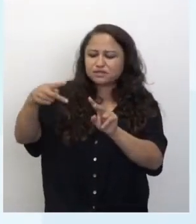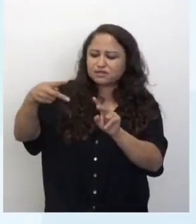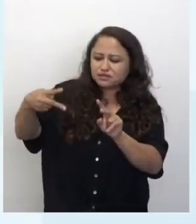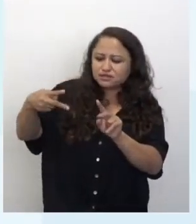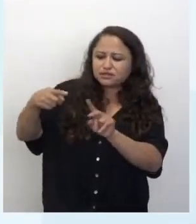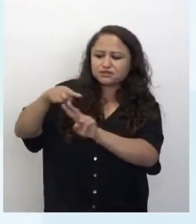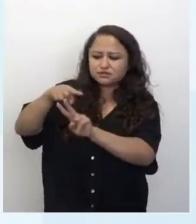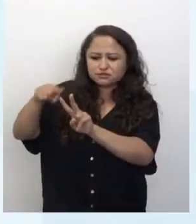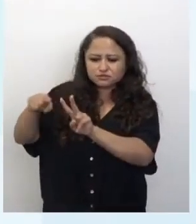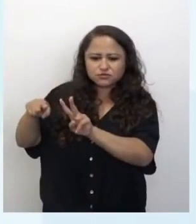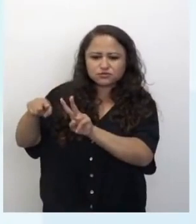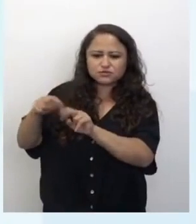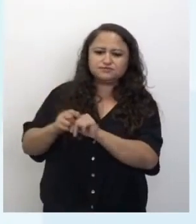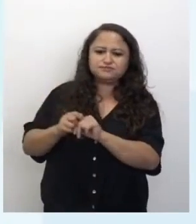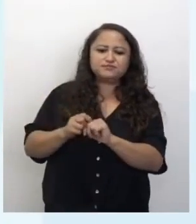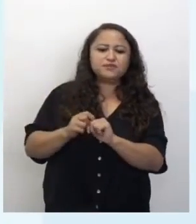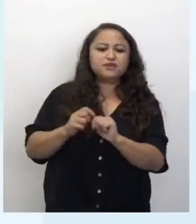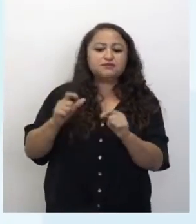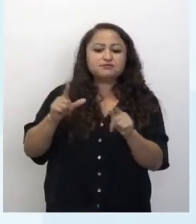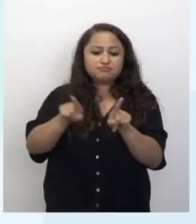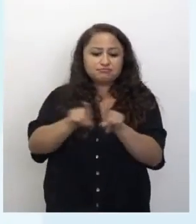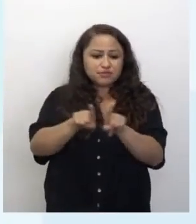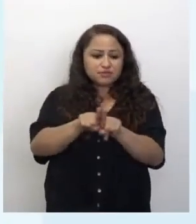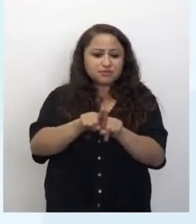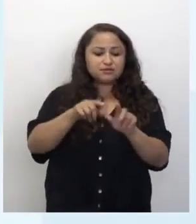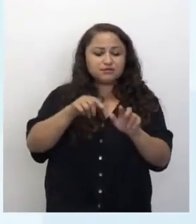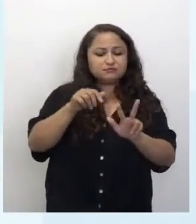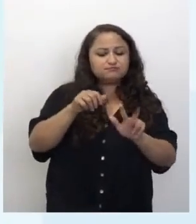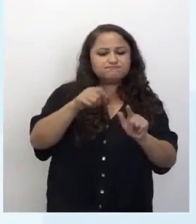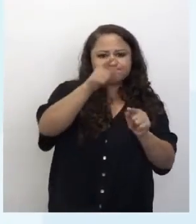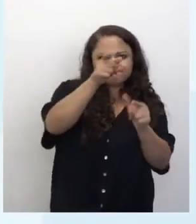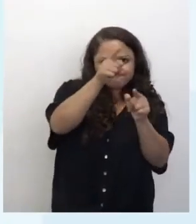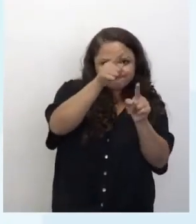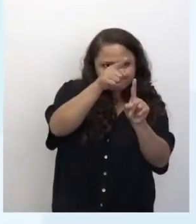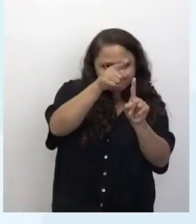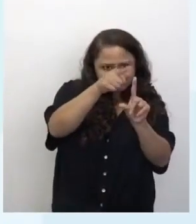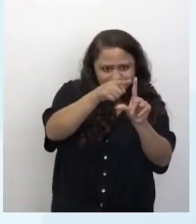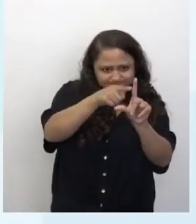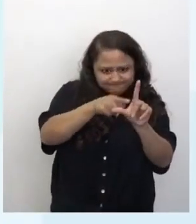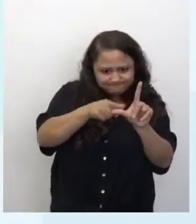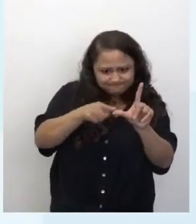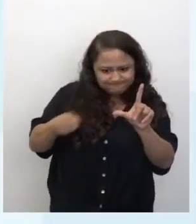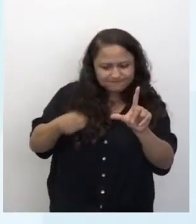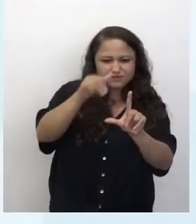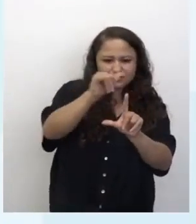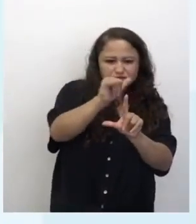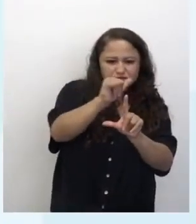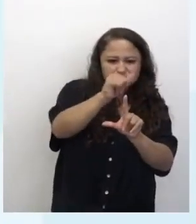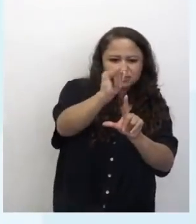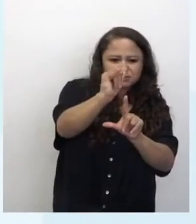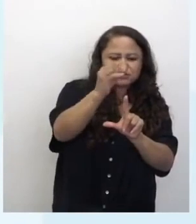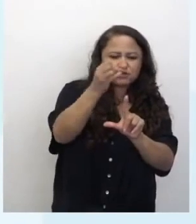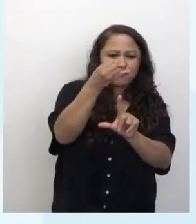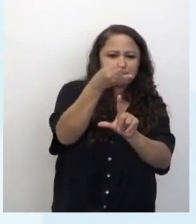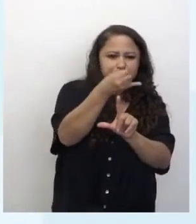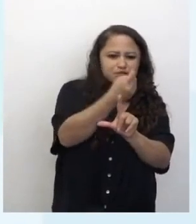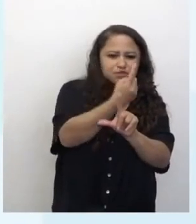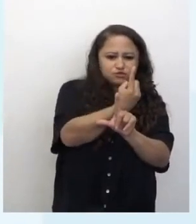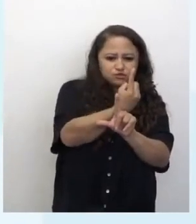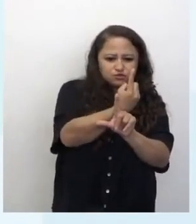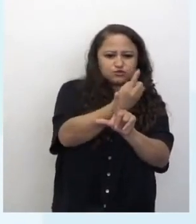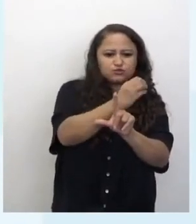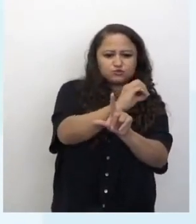2π. E aqui no eixo y, nós vamos considerar os valores menos 1,